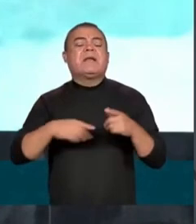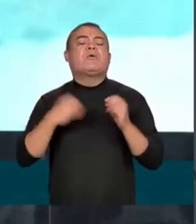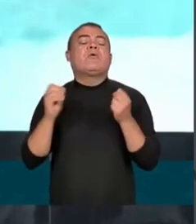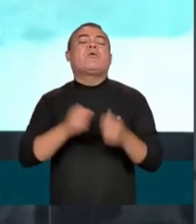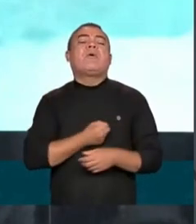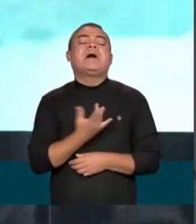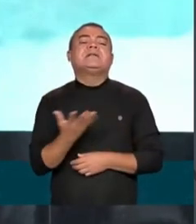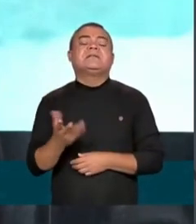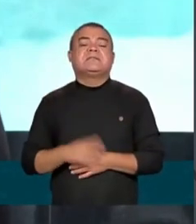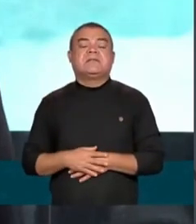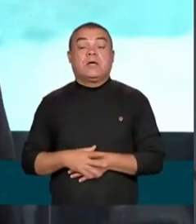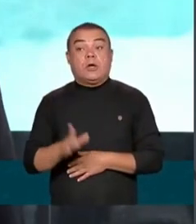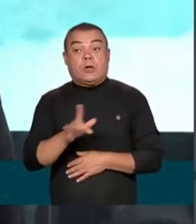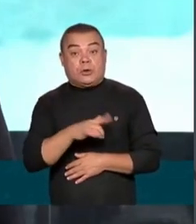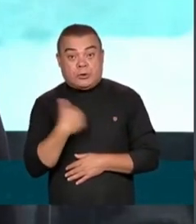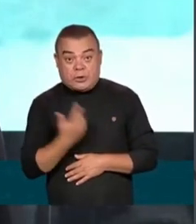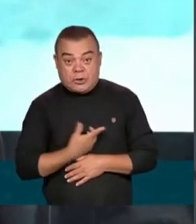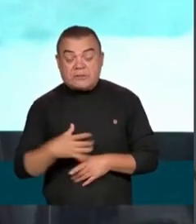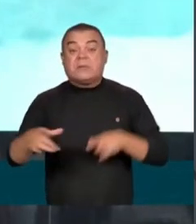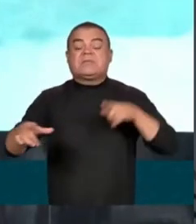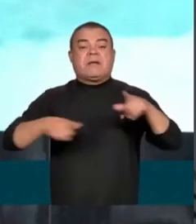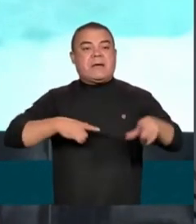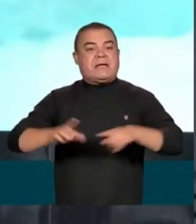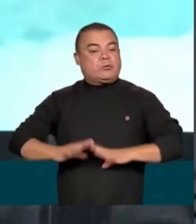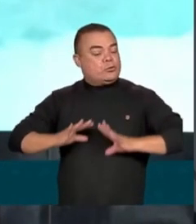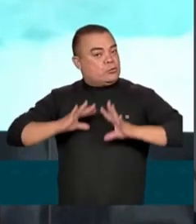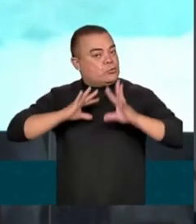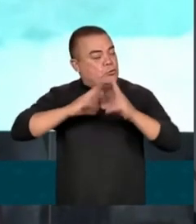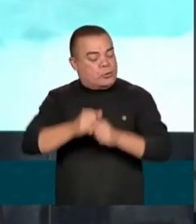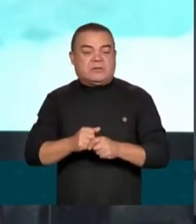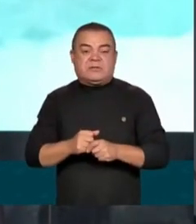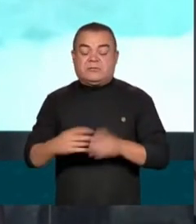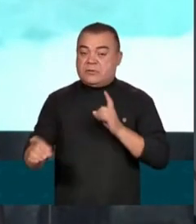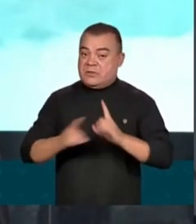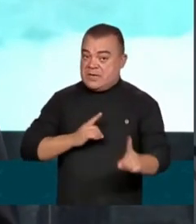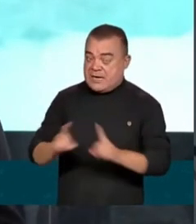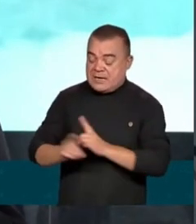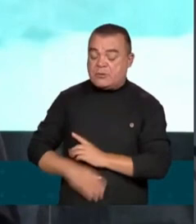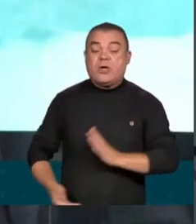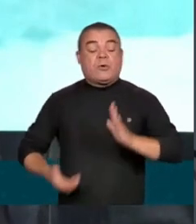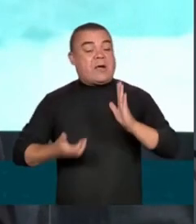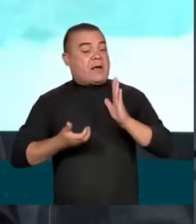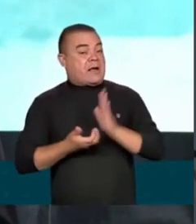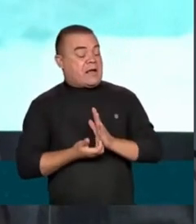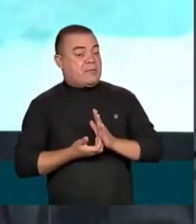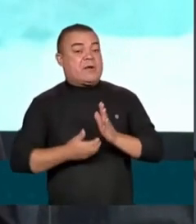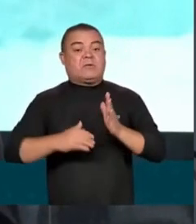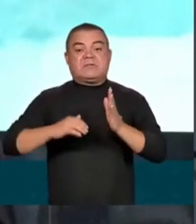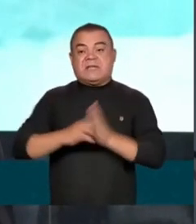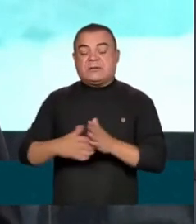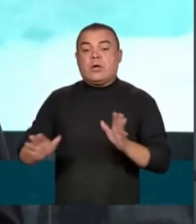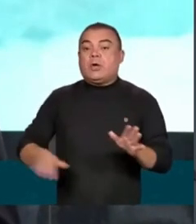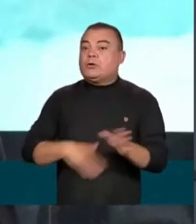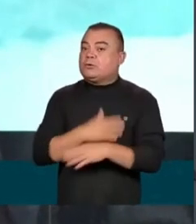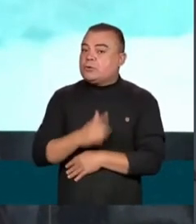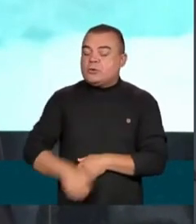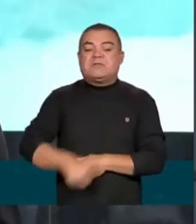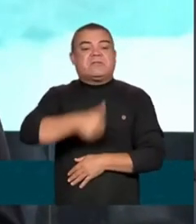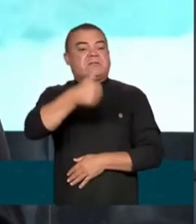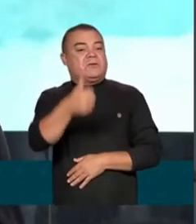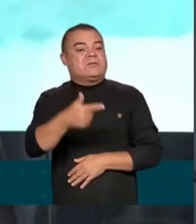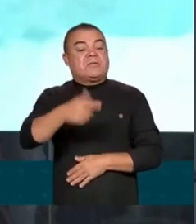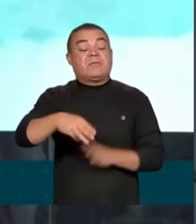nós estamos trabalhando com todas no diálogo com a câmara e com o Senado todas as 12 MP são